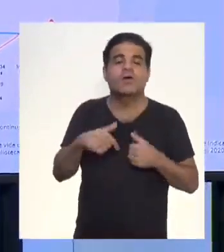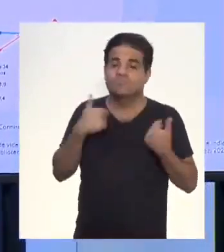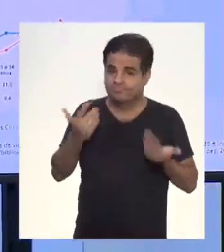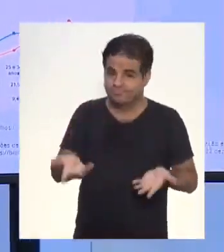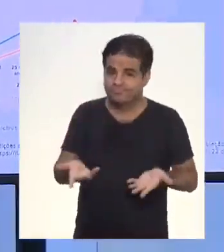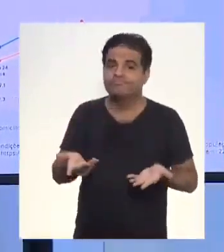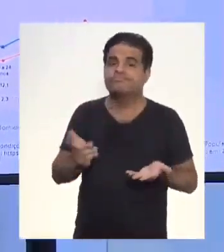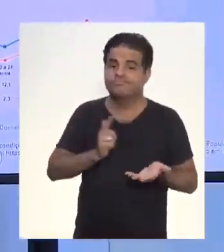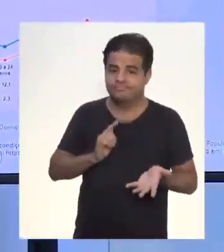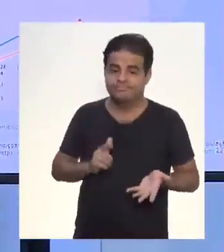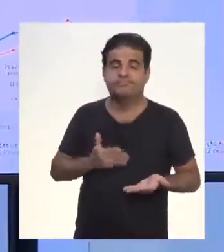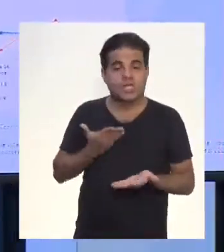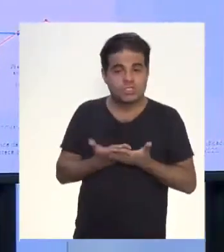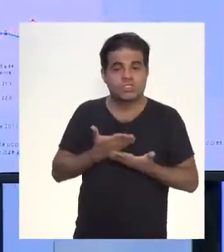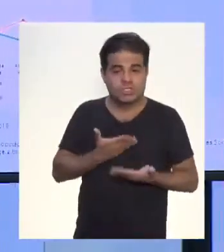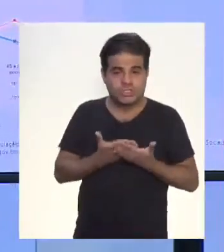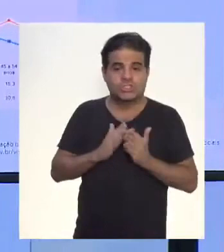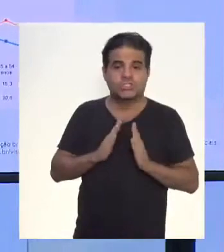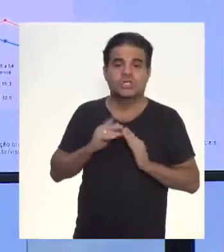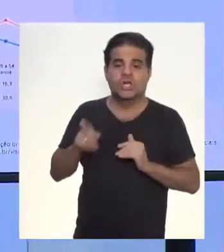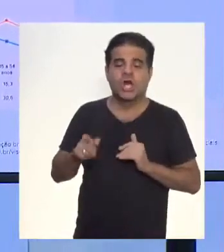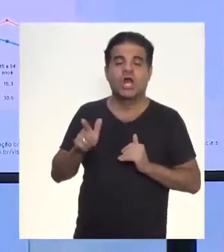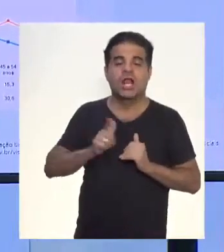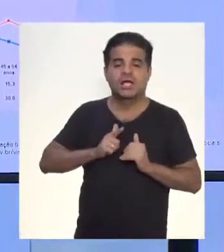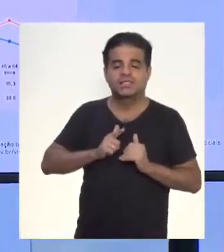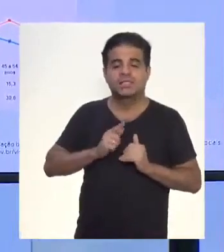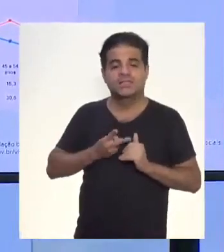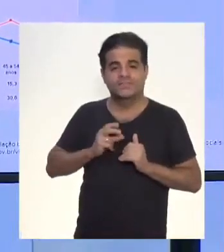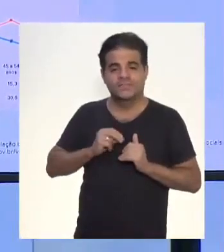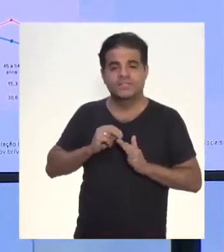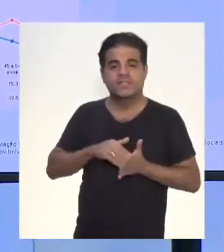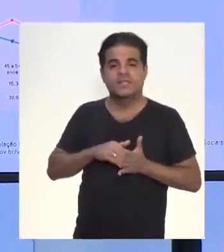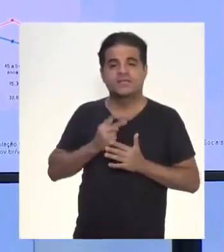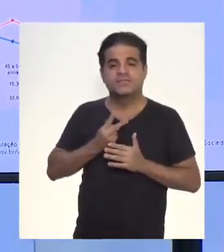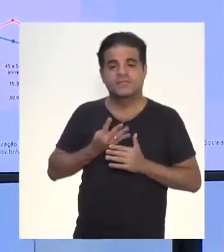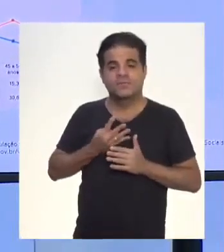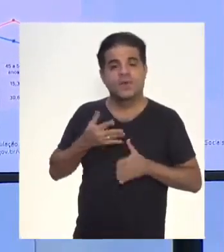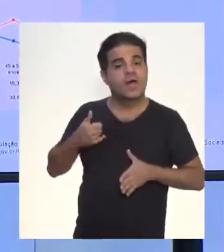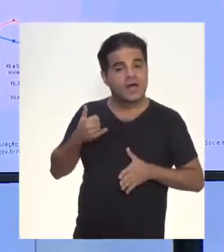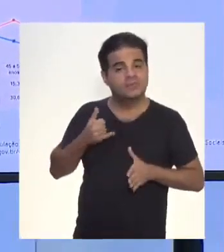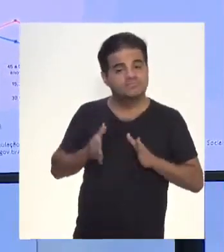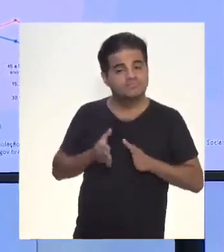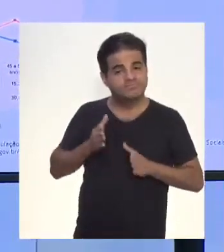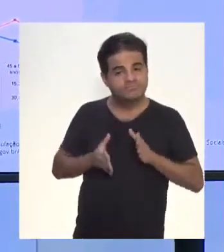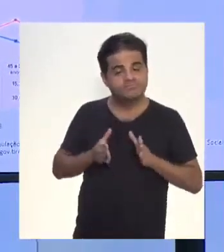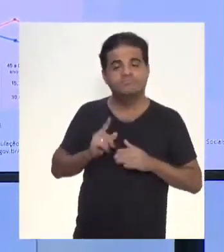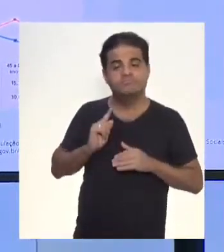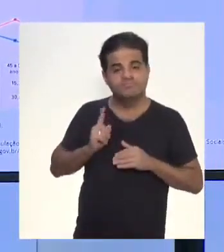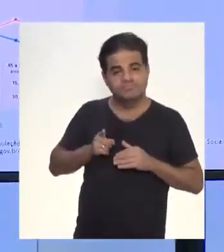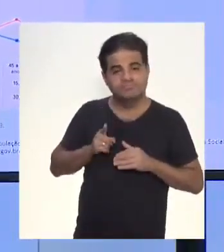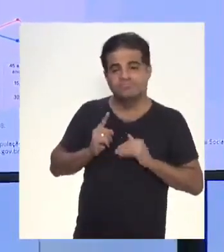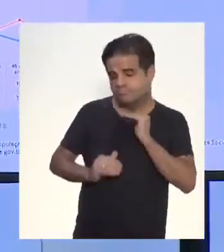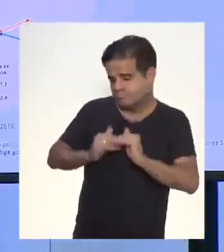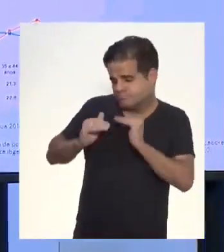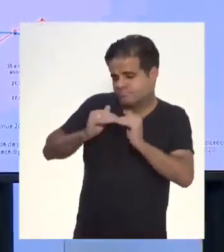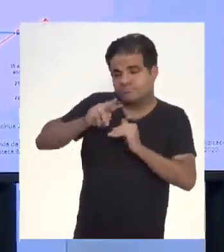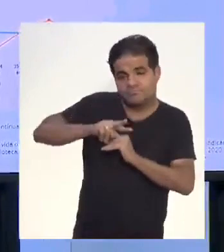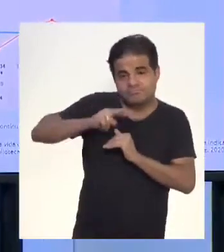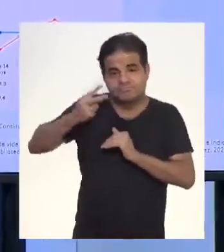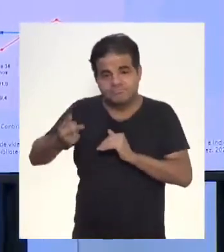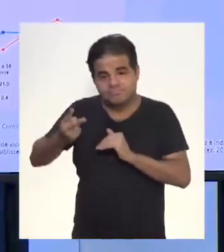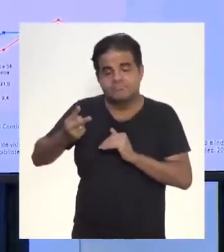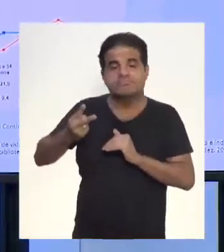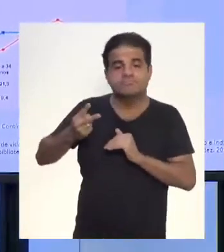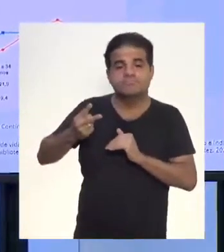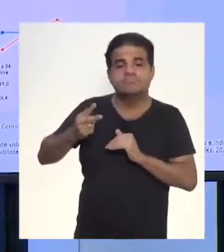ele ainda está em idade escolar. A gente tem aqui de 20 a 24 anos, quando ele estaria ali, vamos dizer, no processo de migração para o